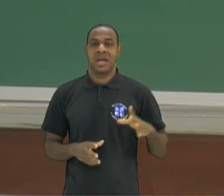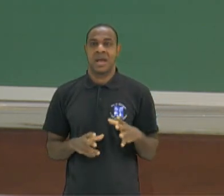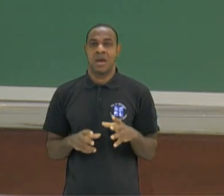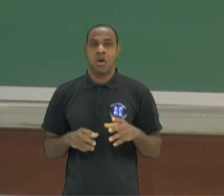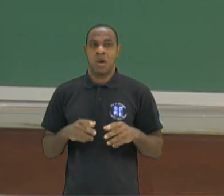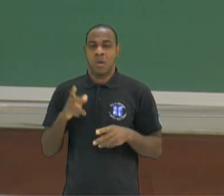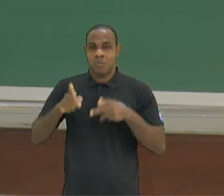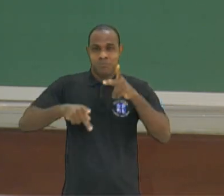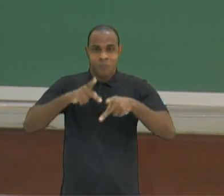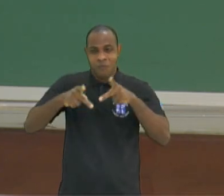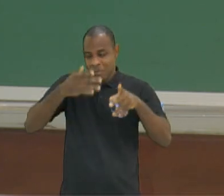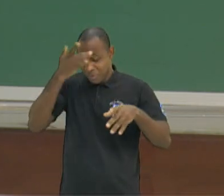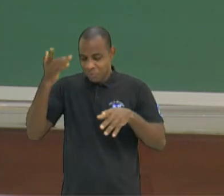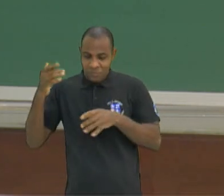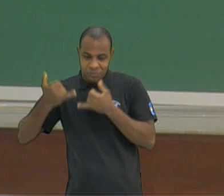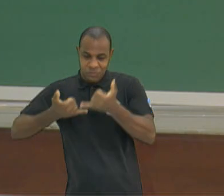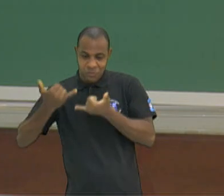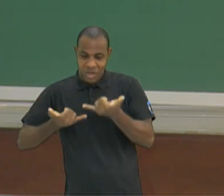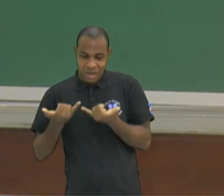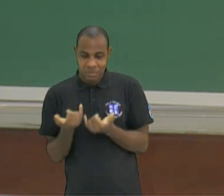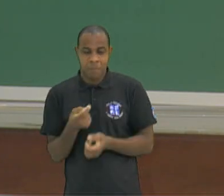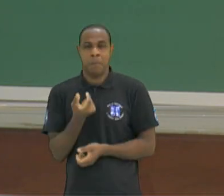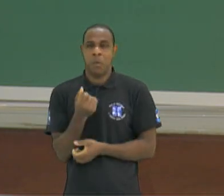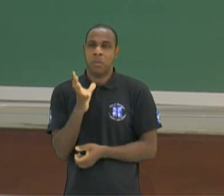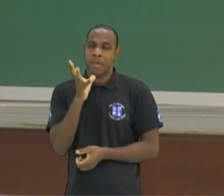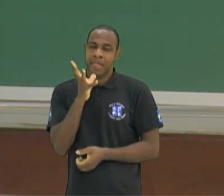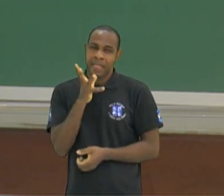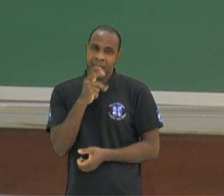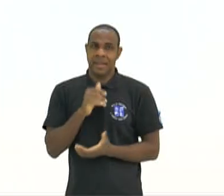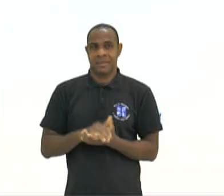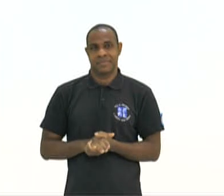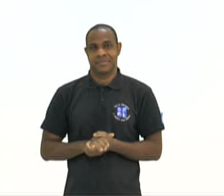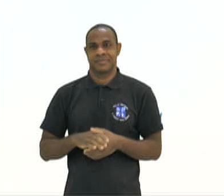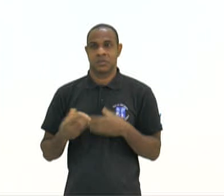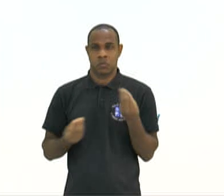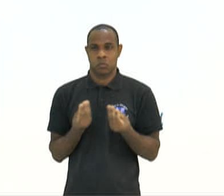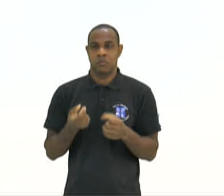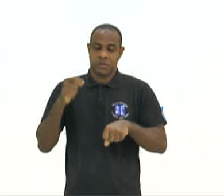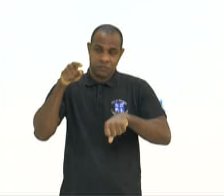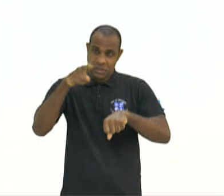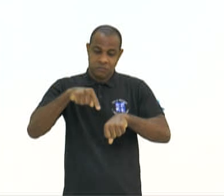lenta em relação aos outros RPGs. Vou dar um tempinho para vocês pensarem e a gente já volta.